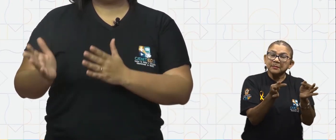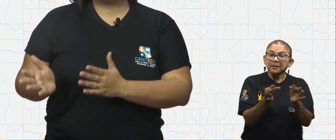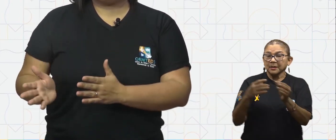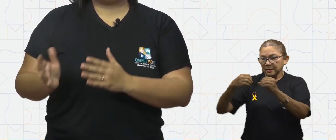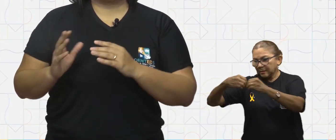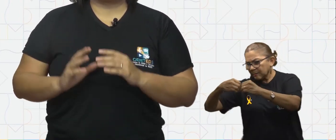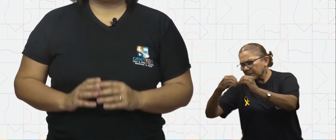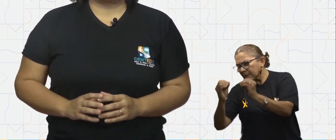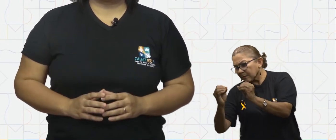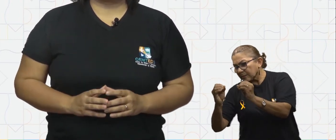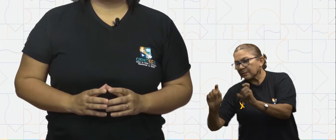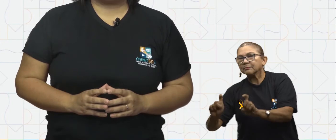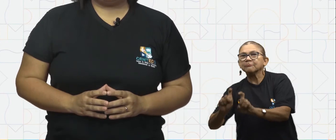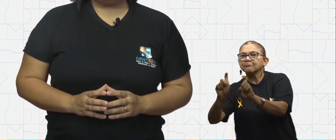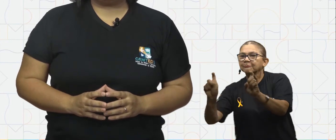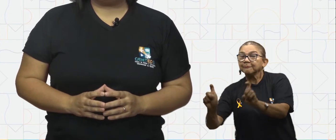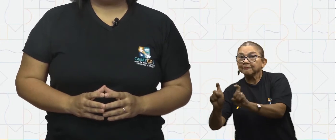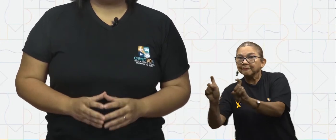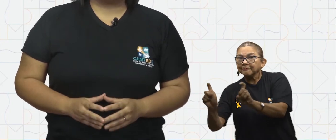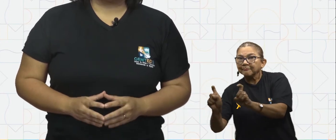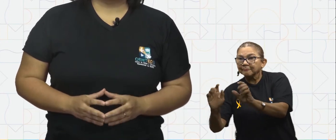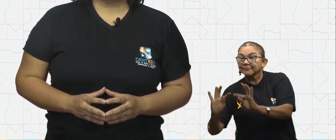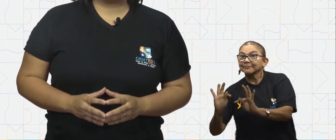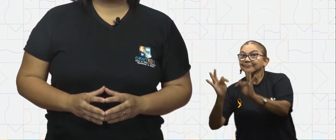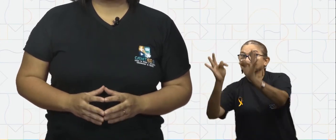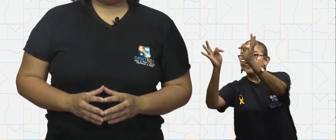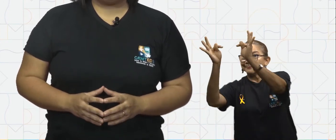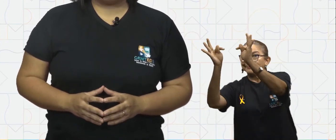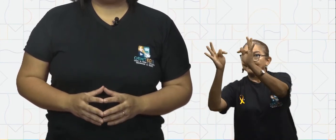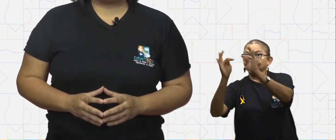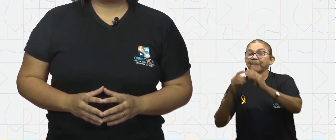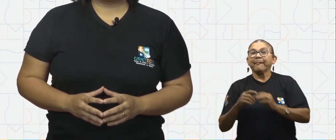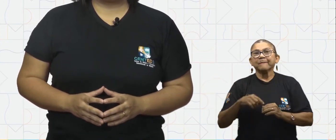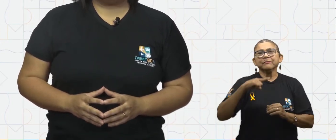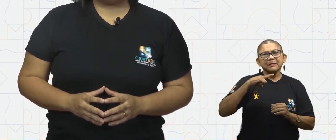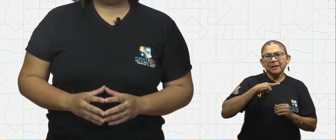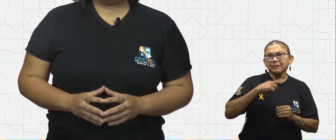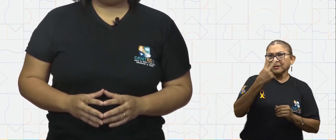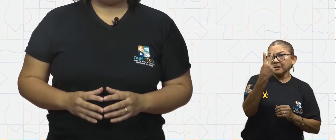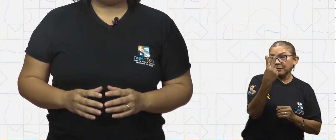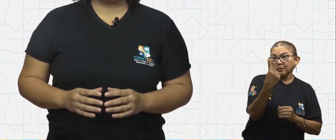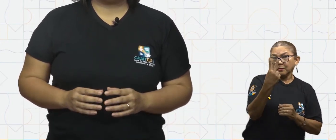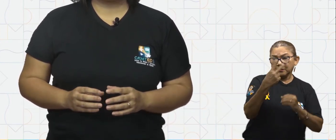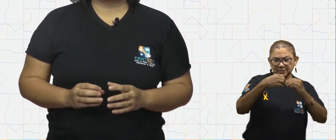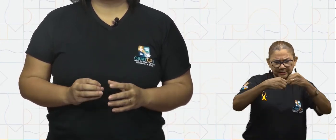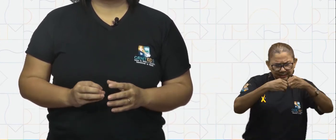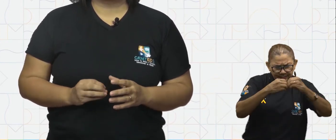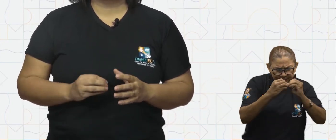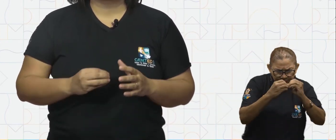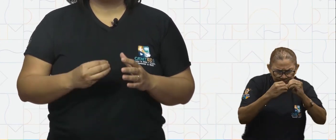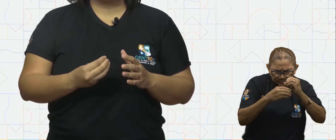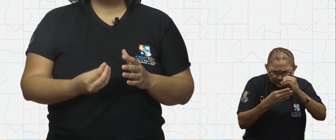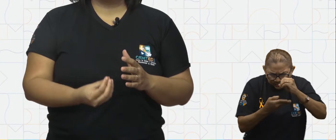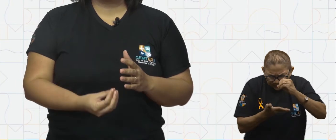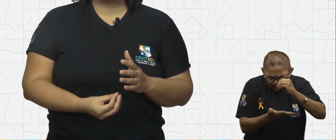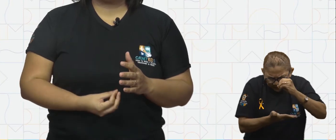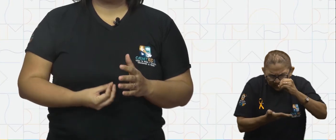o microscópio eletrônico de varredura. O microscópio eletrônico de transmissão analisa